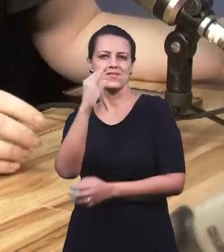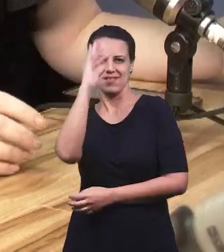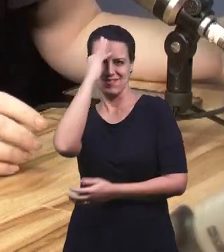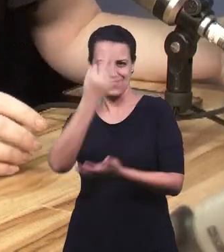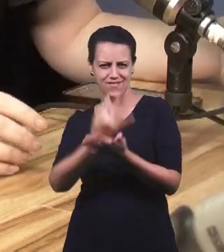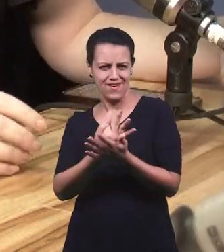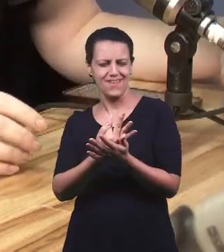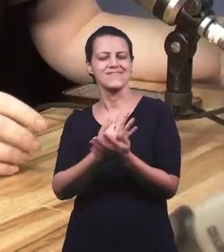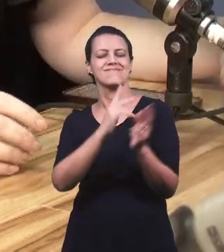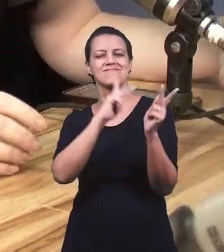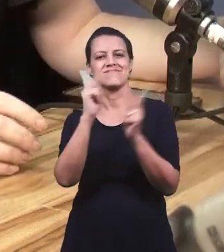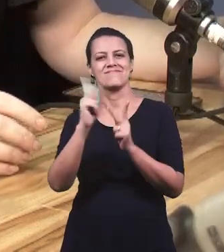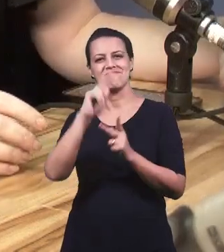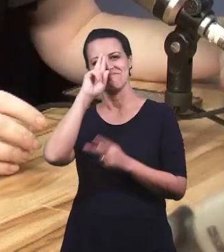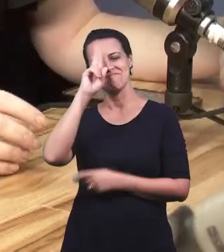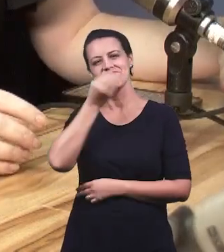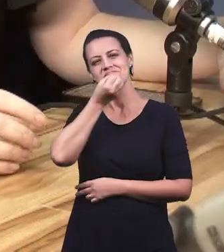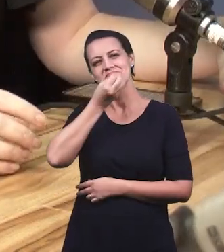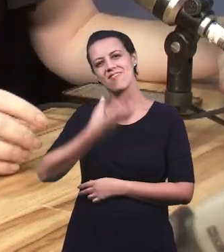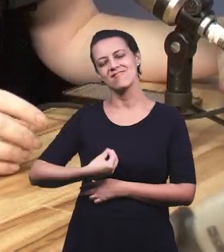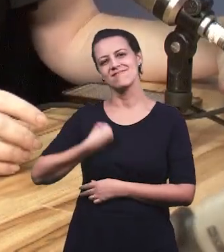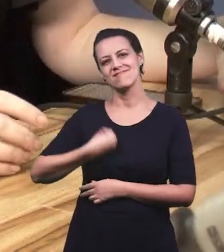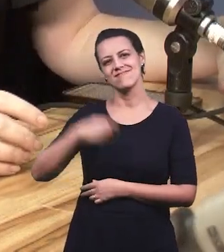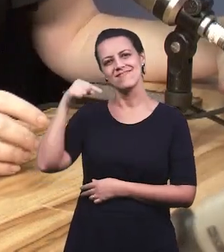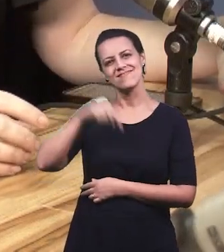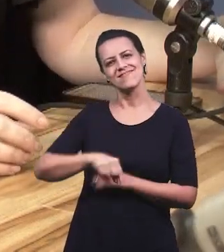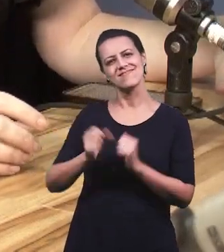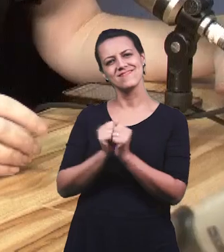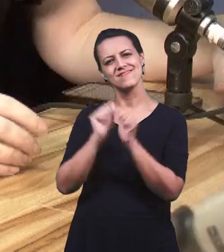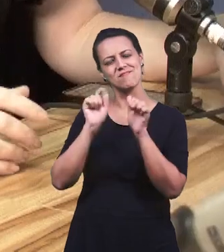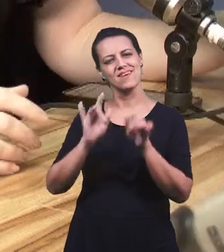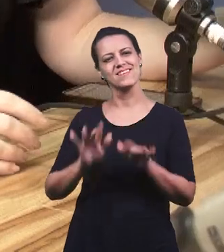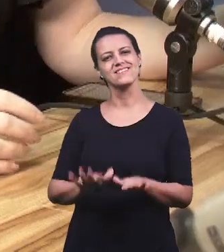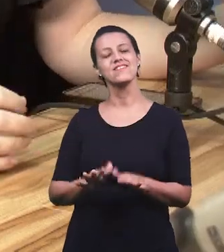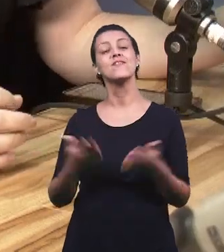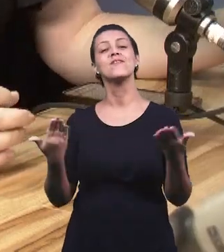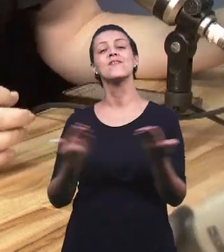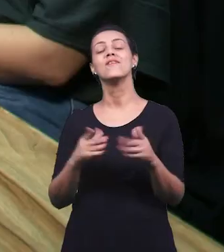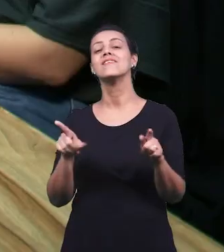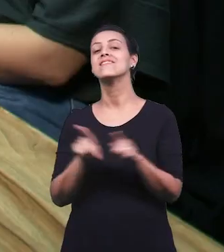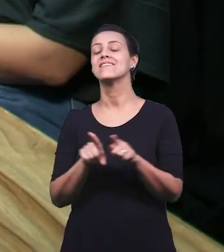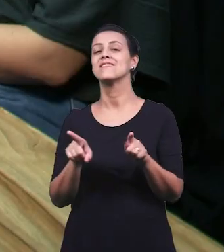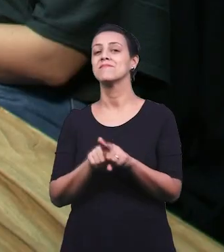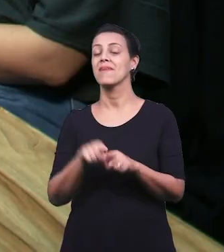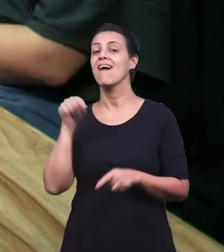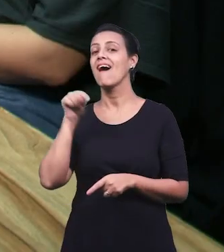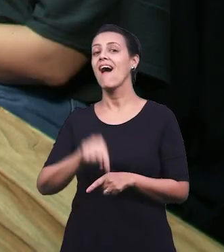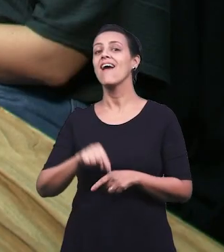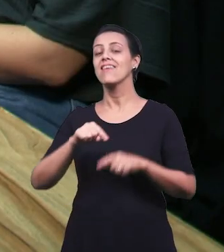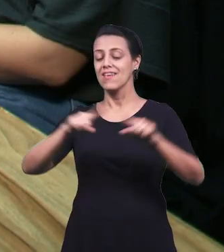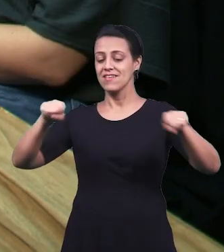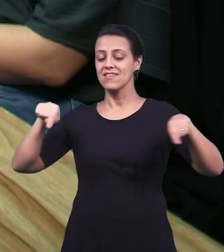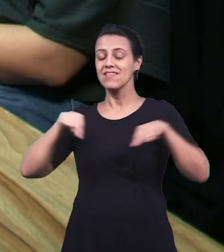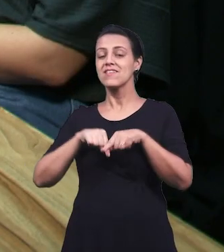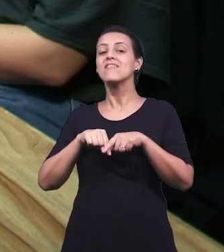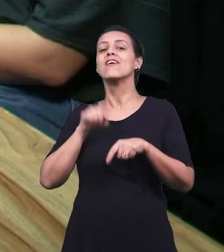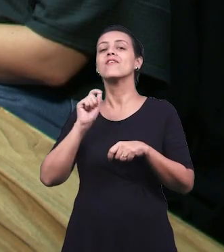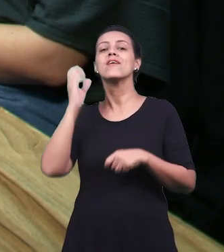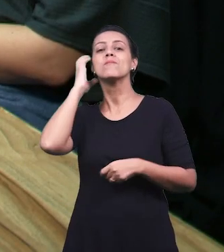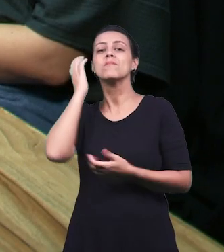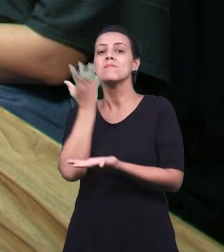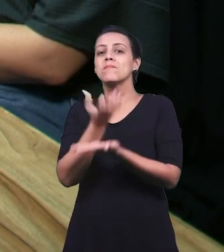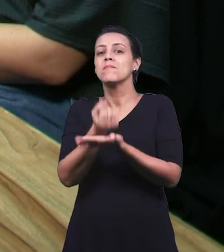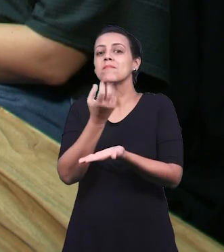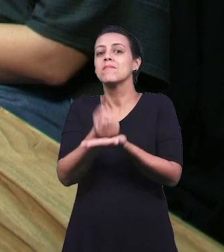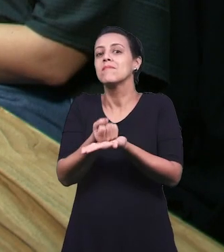Pai do Senhor, muito bom estar aqui no Senhor com as irmãs, é uma benção. Amém. Hoje nós estamos aqui no podcast da Igreja Cristã Maranata.